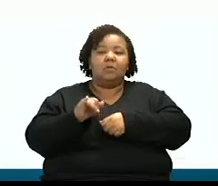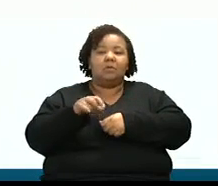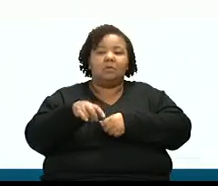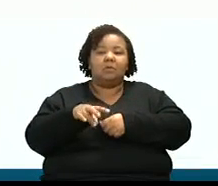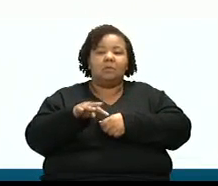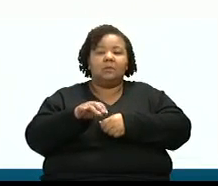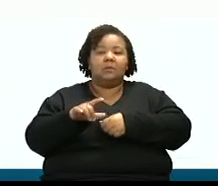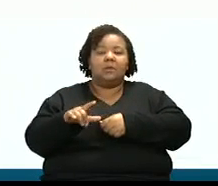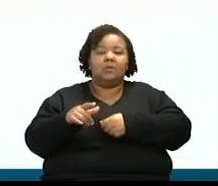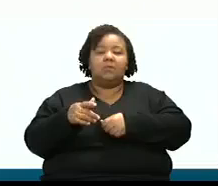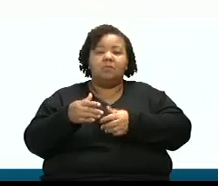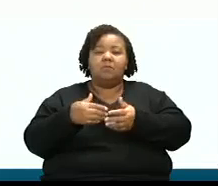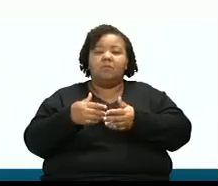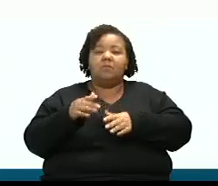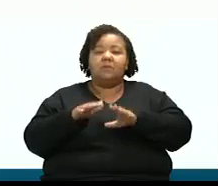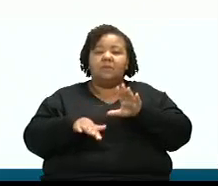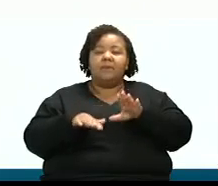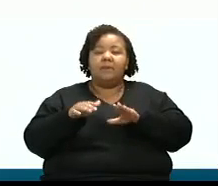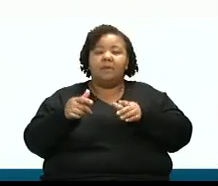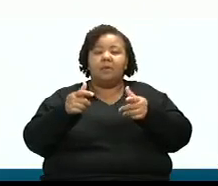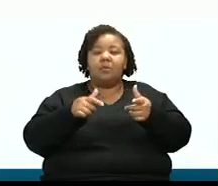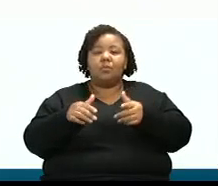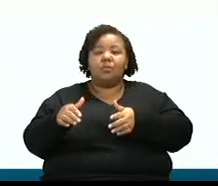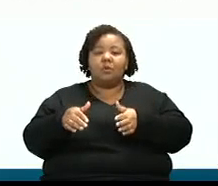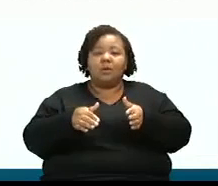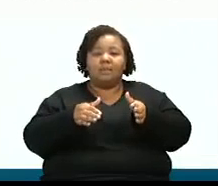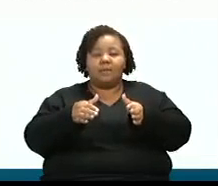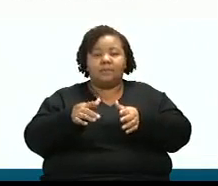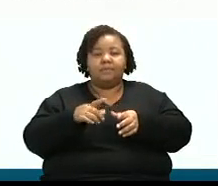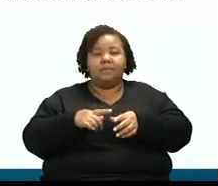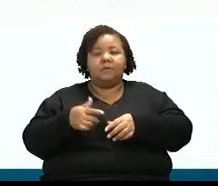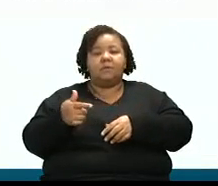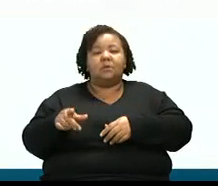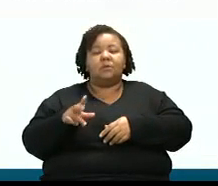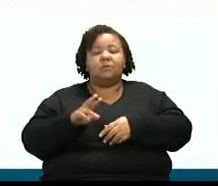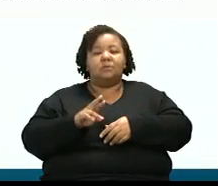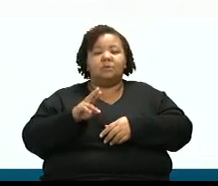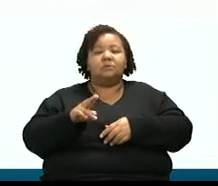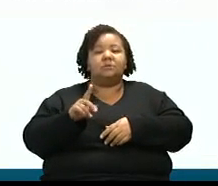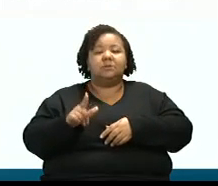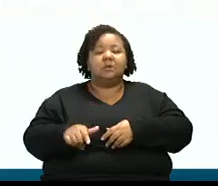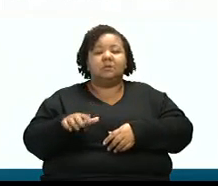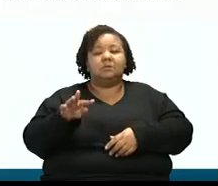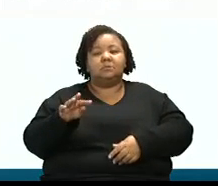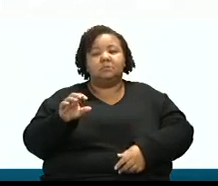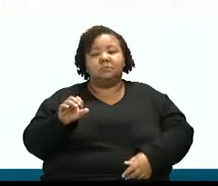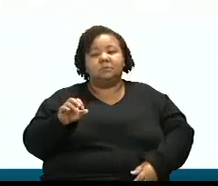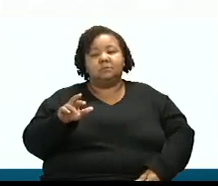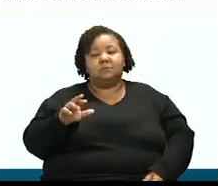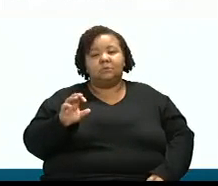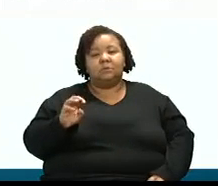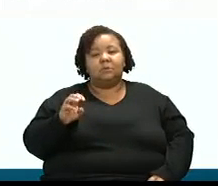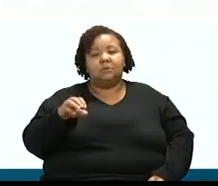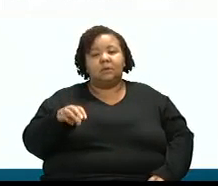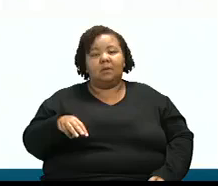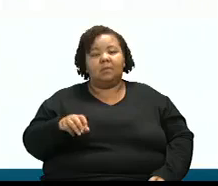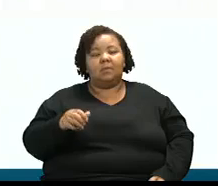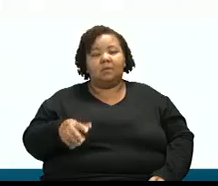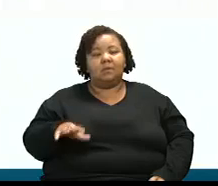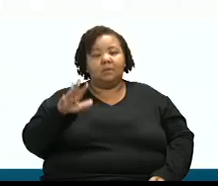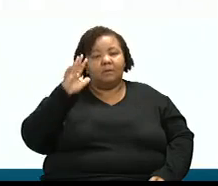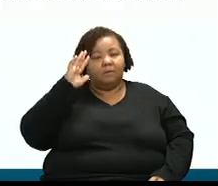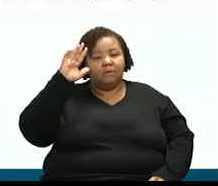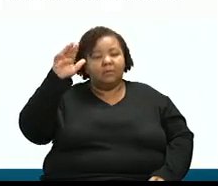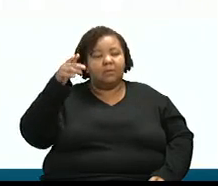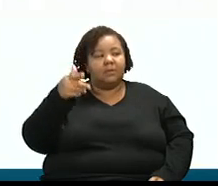caminho. Mas nós temos um outro resultado que é o teorema fundamental das integrais de linha.